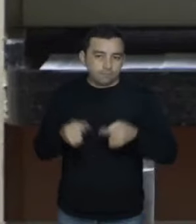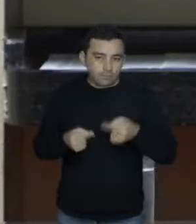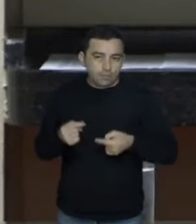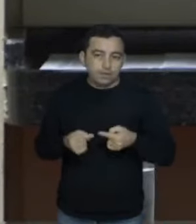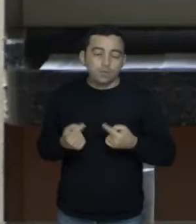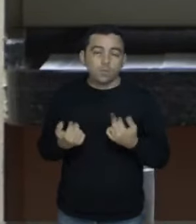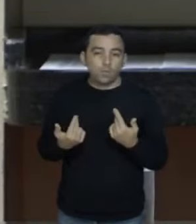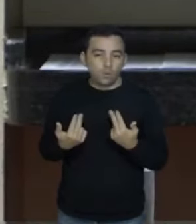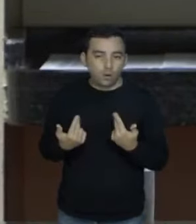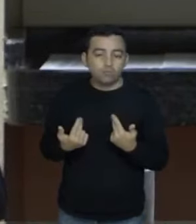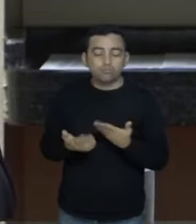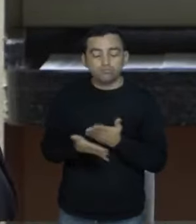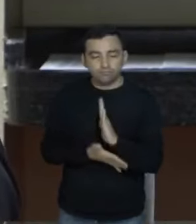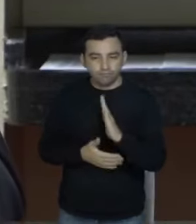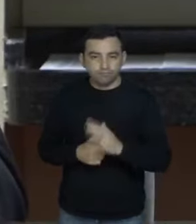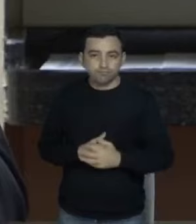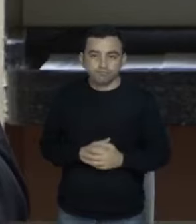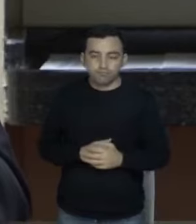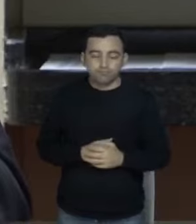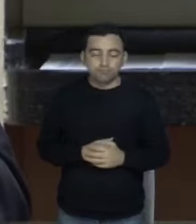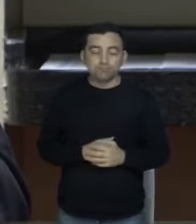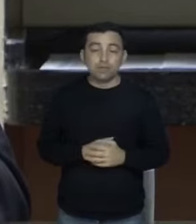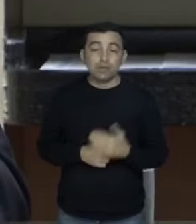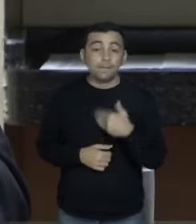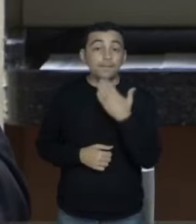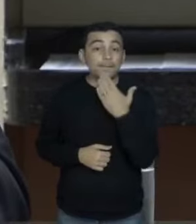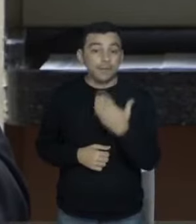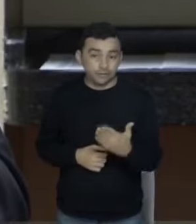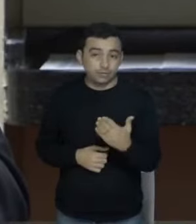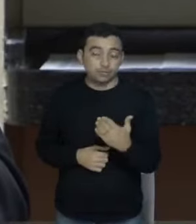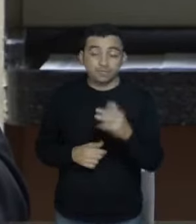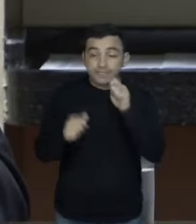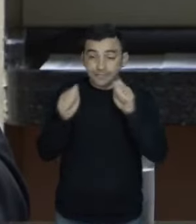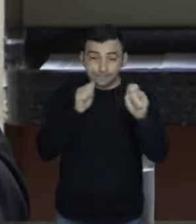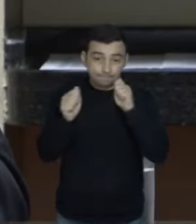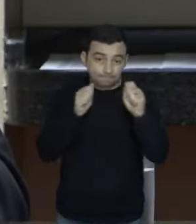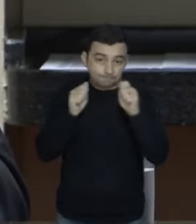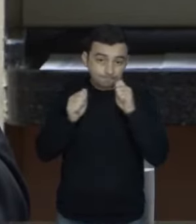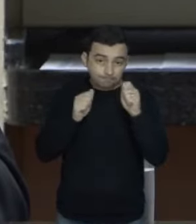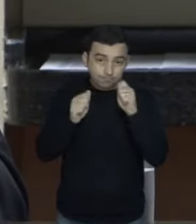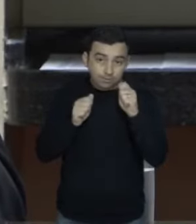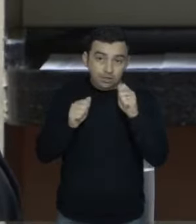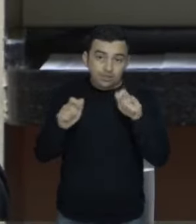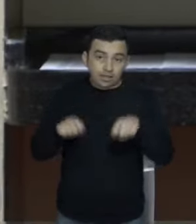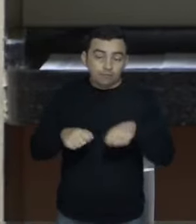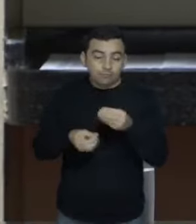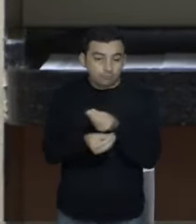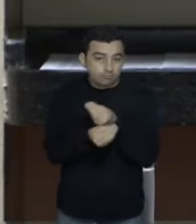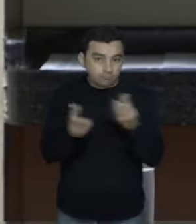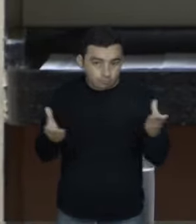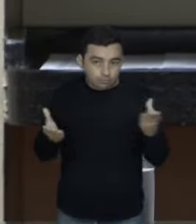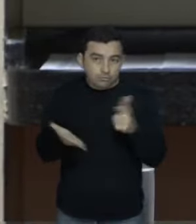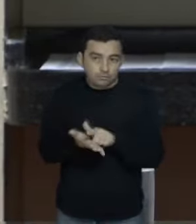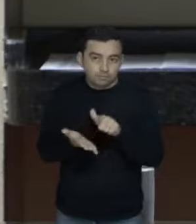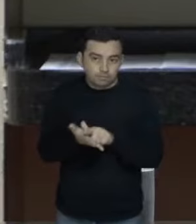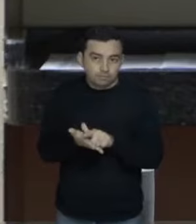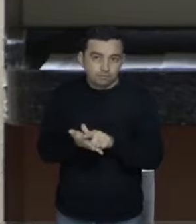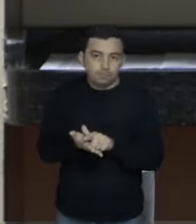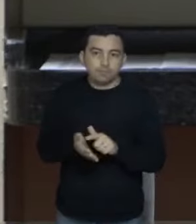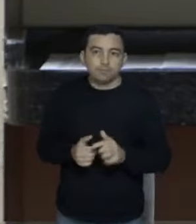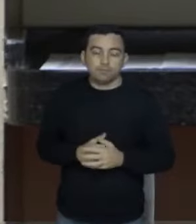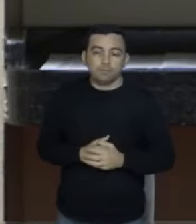mesma está aprovada Solicito a assessoria que proceda a distribuição do expediente